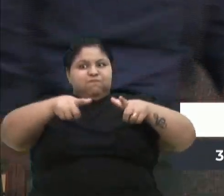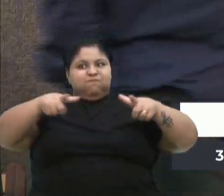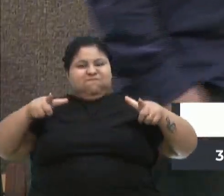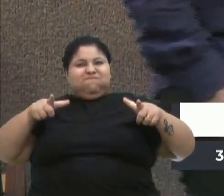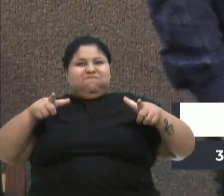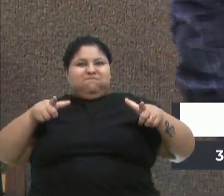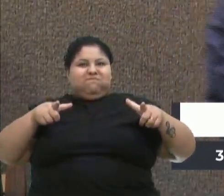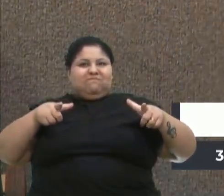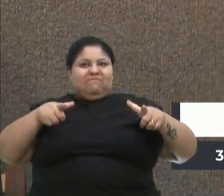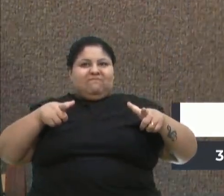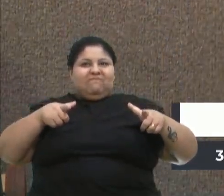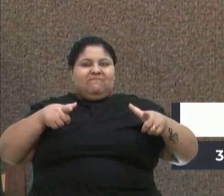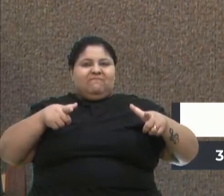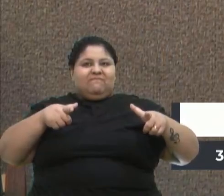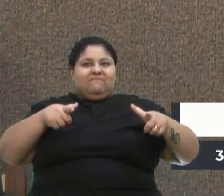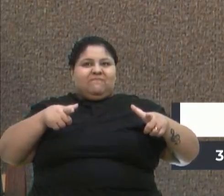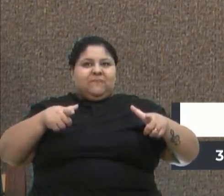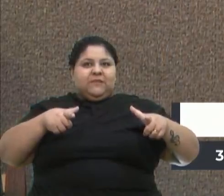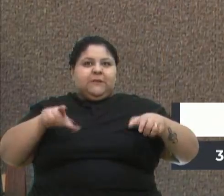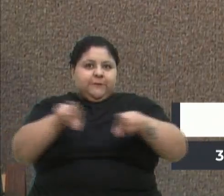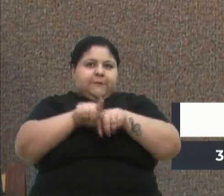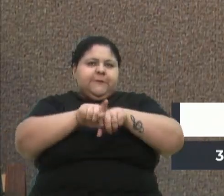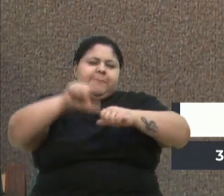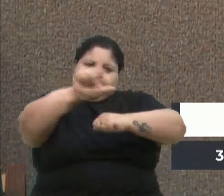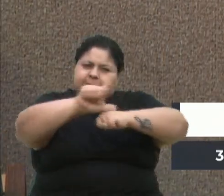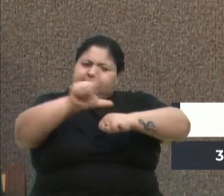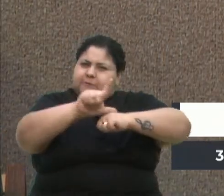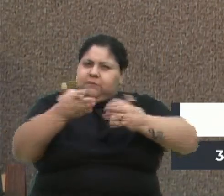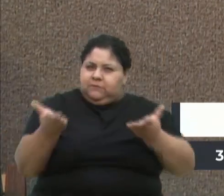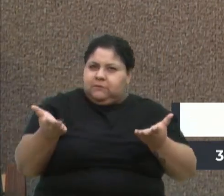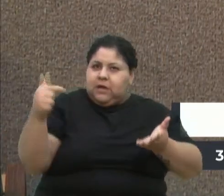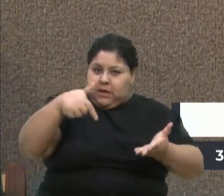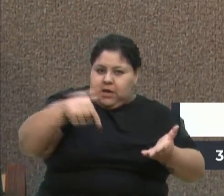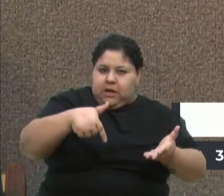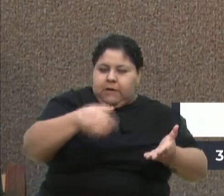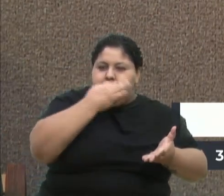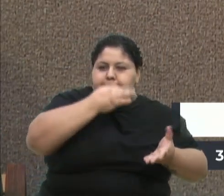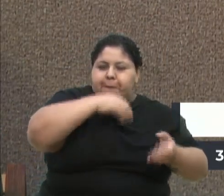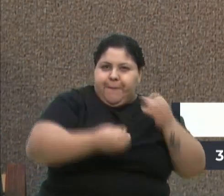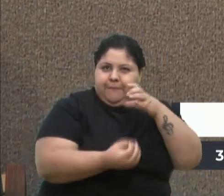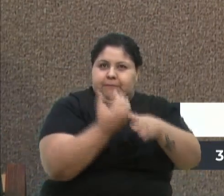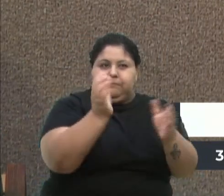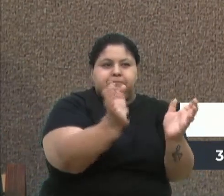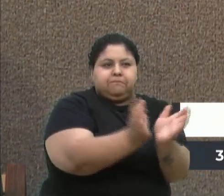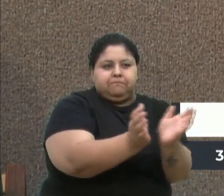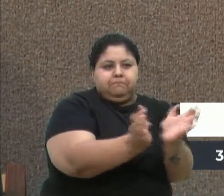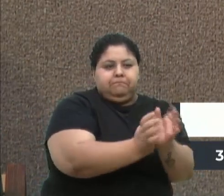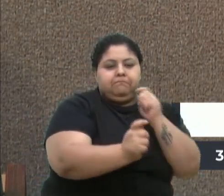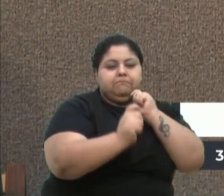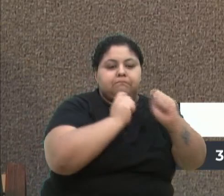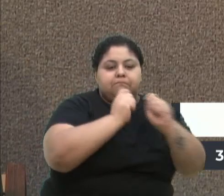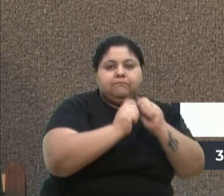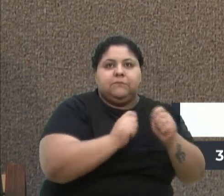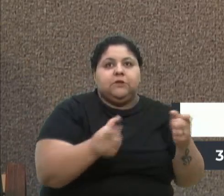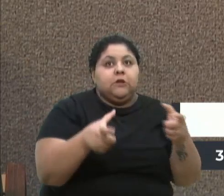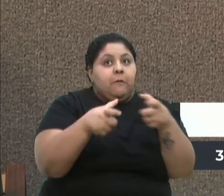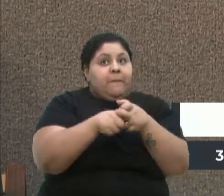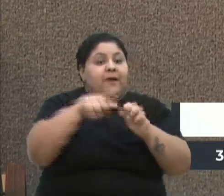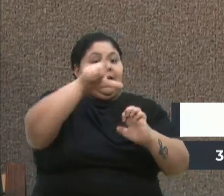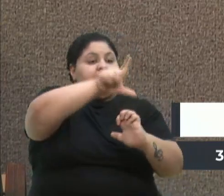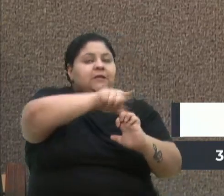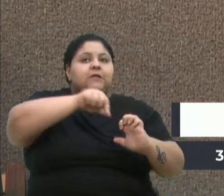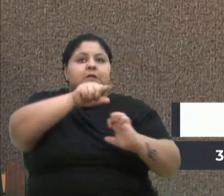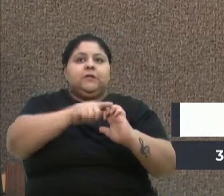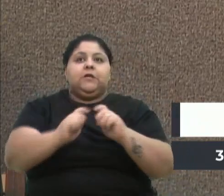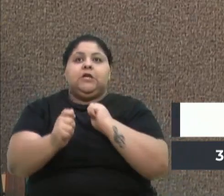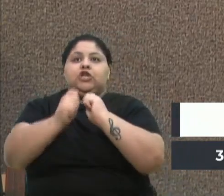questão comercial. Então, se criou aqui em Caxias do Sul um grupo de jornalistas, pequenos empreendedores, chamados